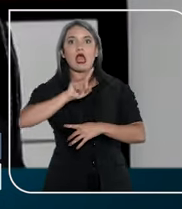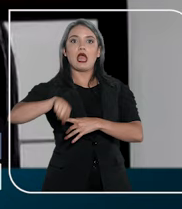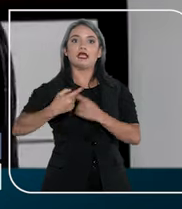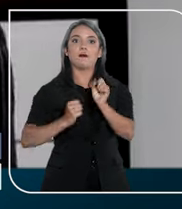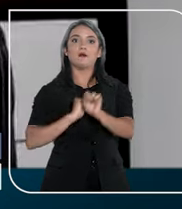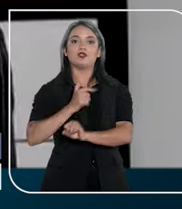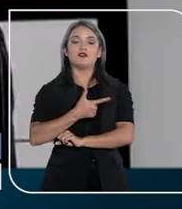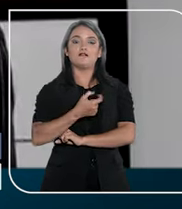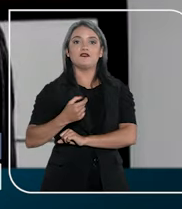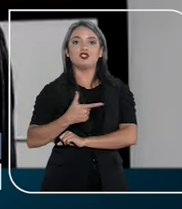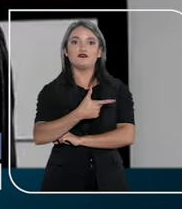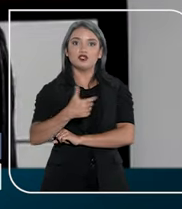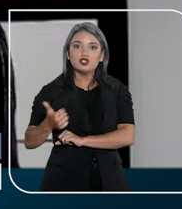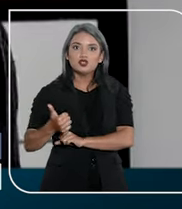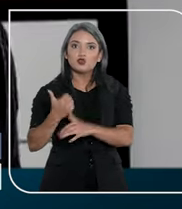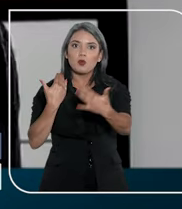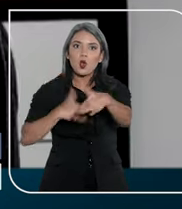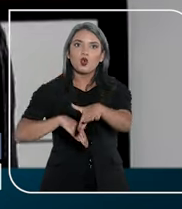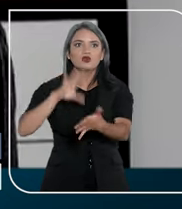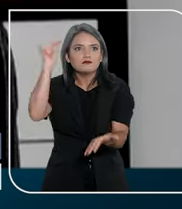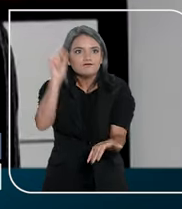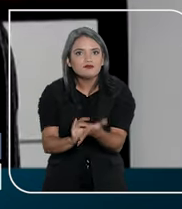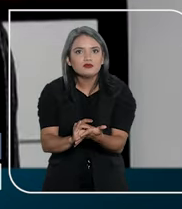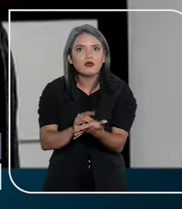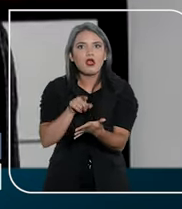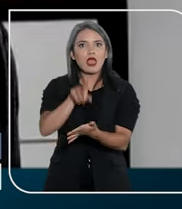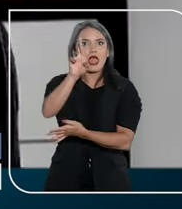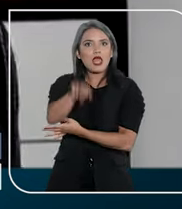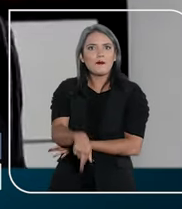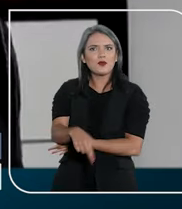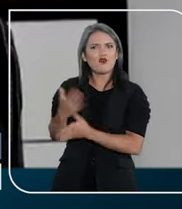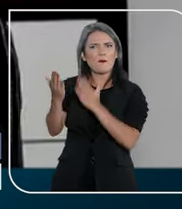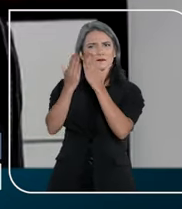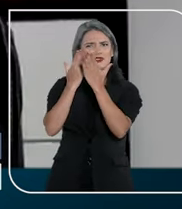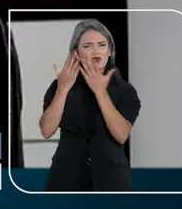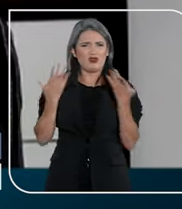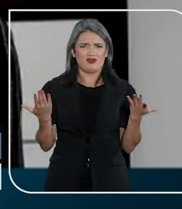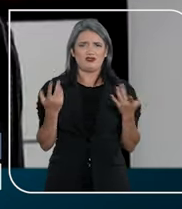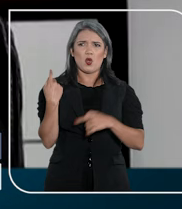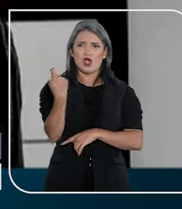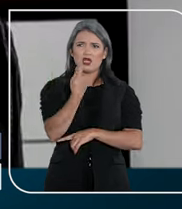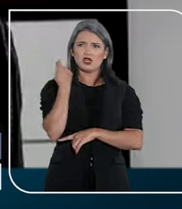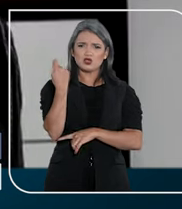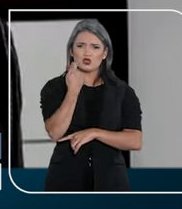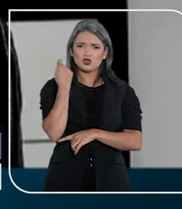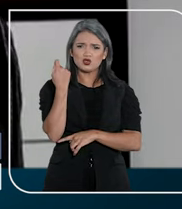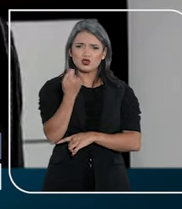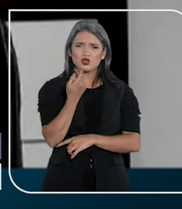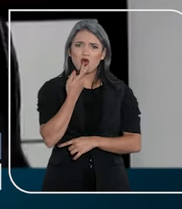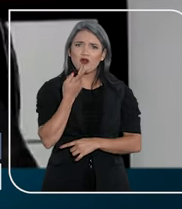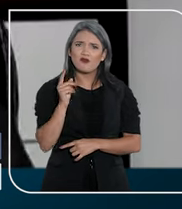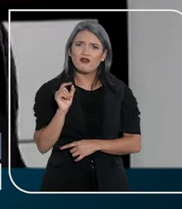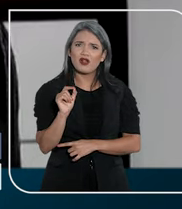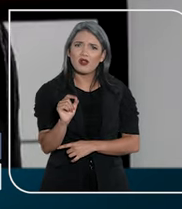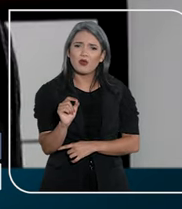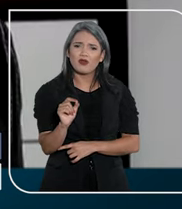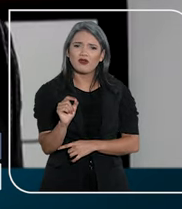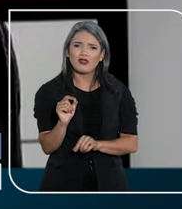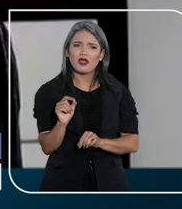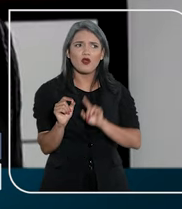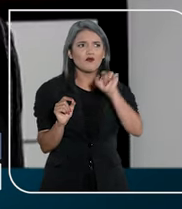e reprovou no exame psicológico. Então o Estado do Rio Grande do Sul disse, olha, tu não pode fazer o que tu tem que voltar para fazer quando sai